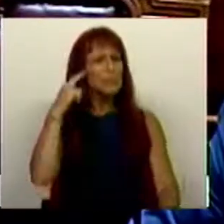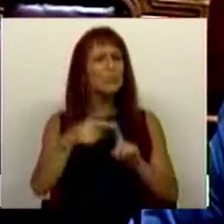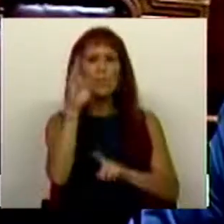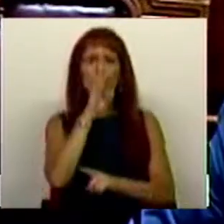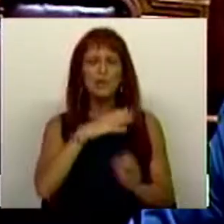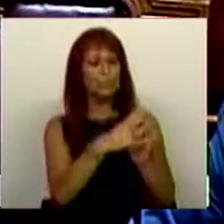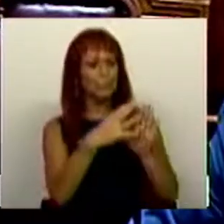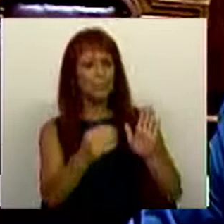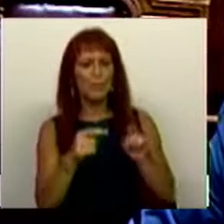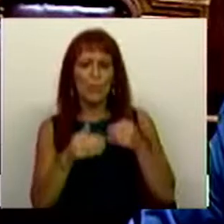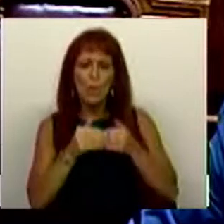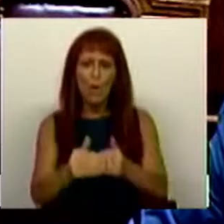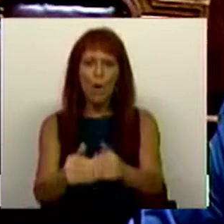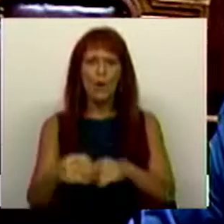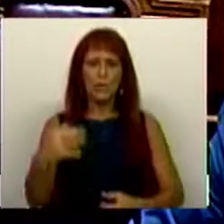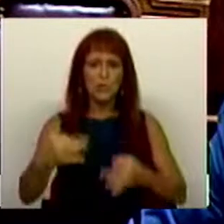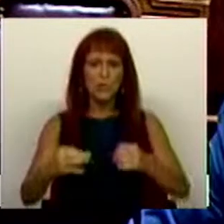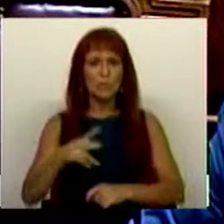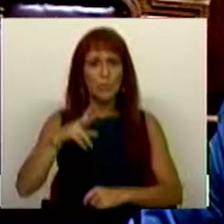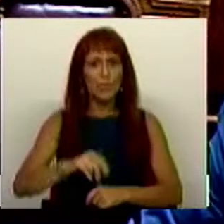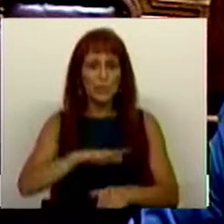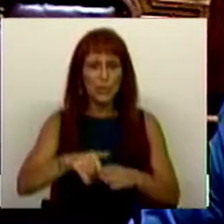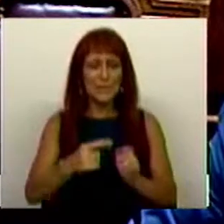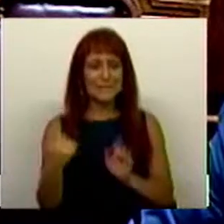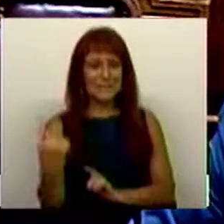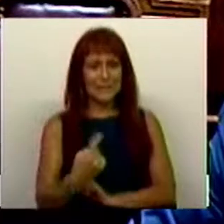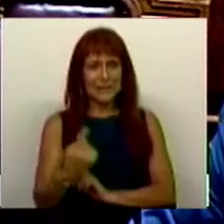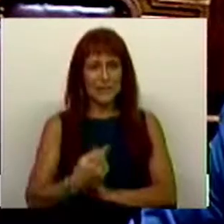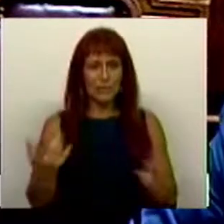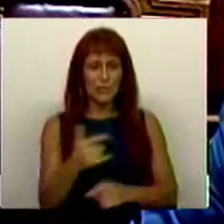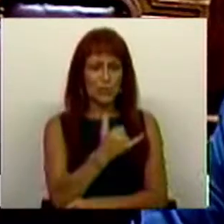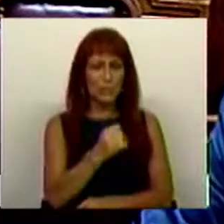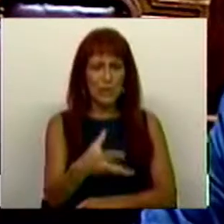concretizar a transposição para o ordenamento jurídico português do conteúdo da Diretiva